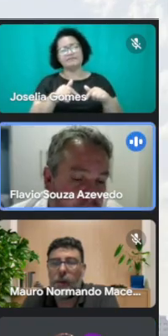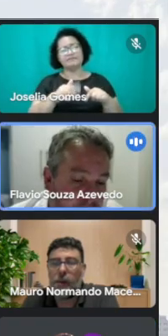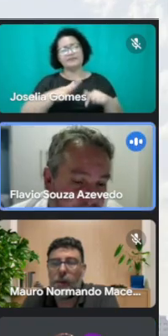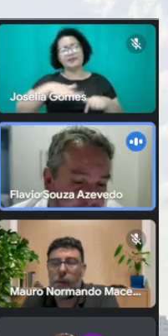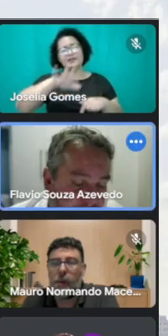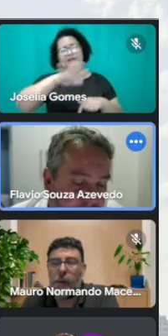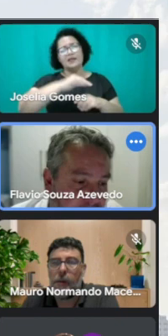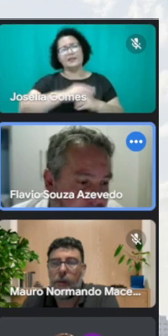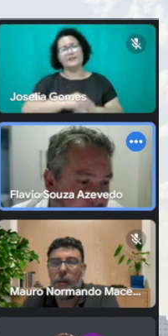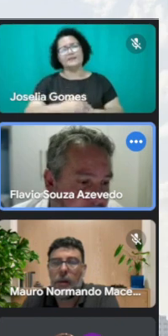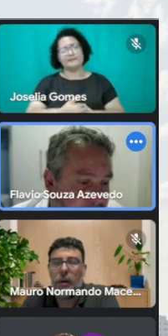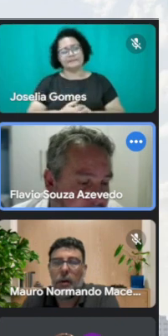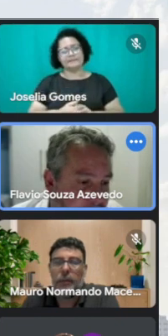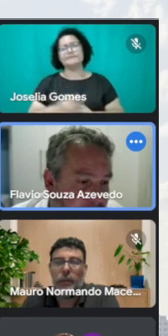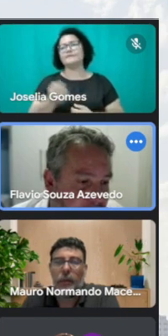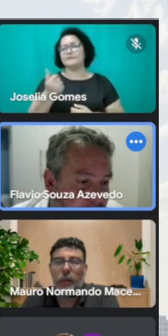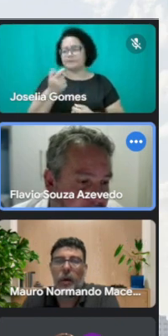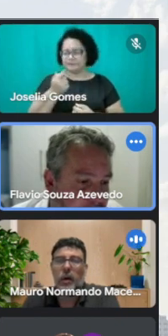Poucas mesmo.